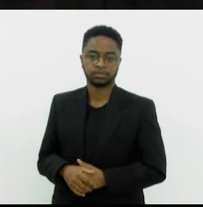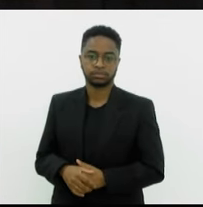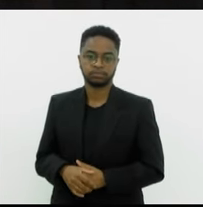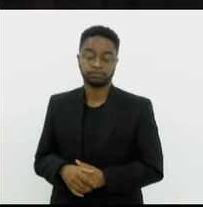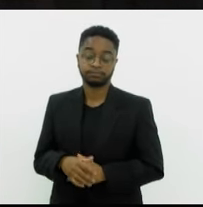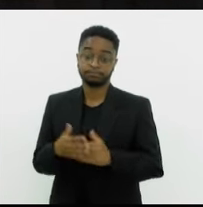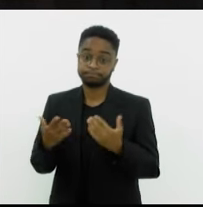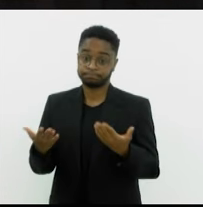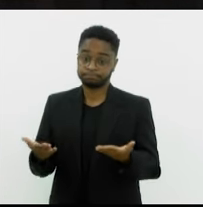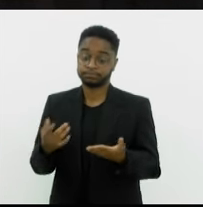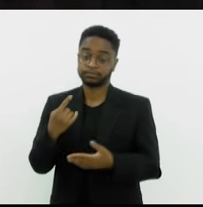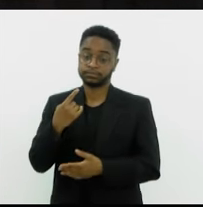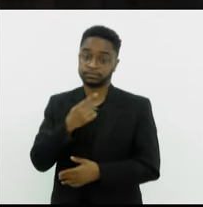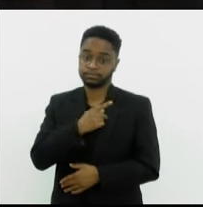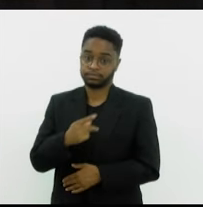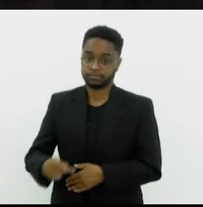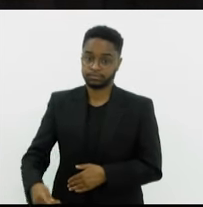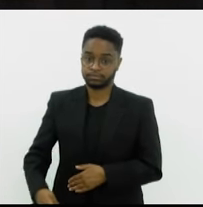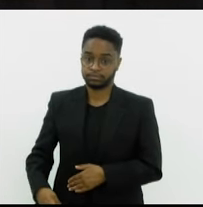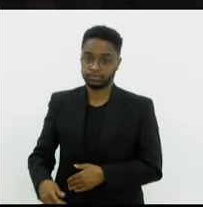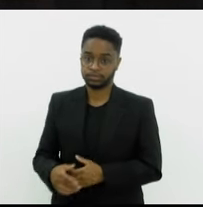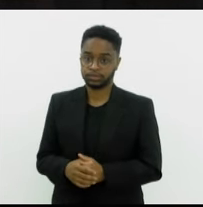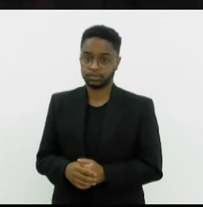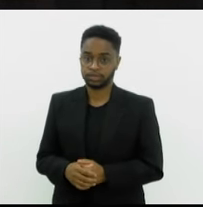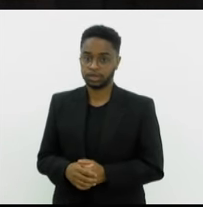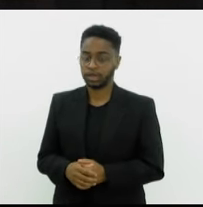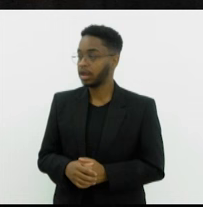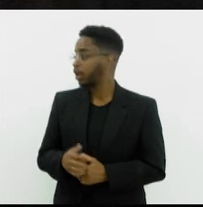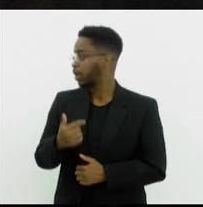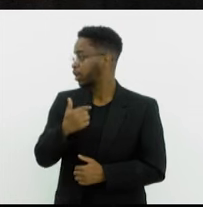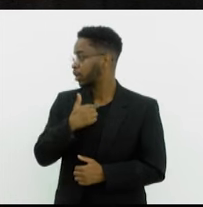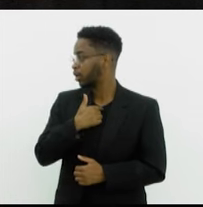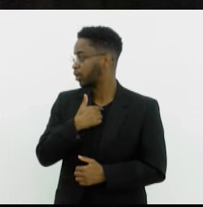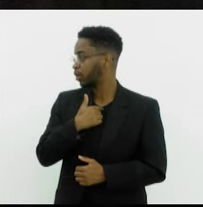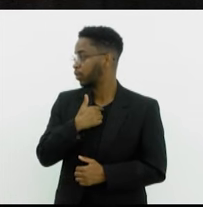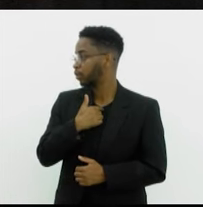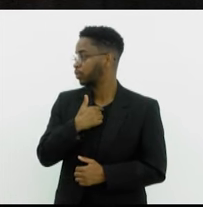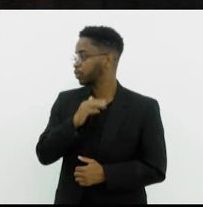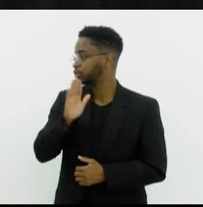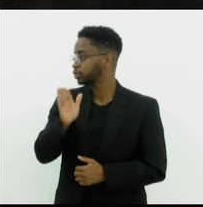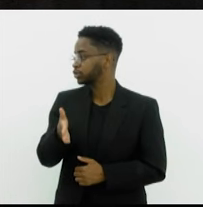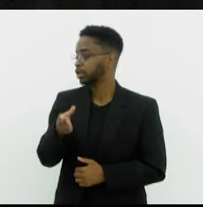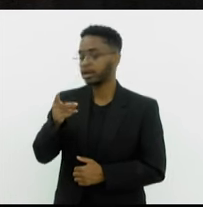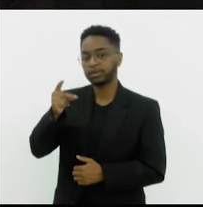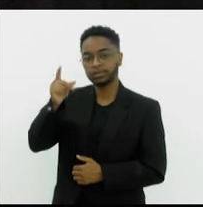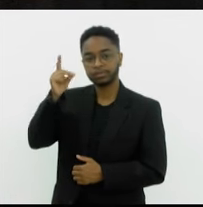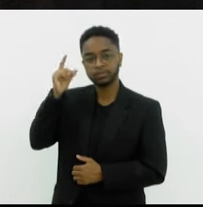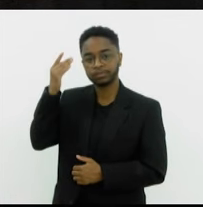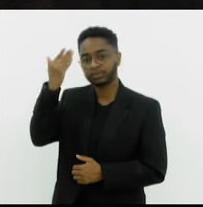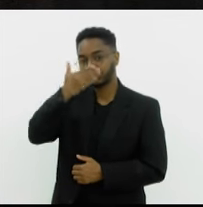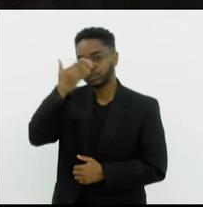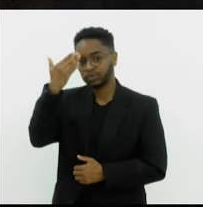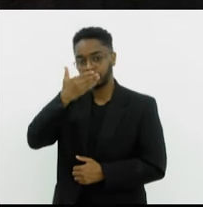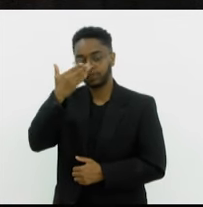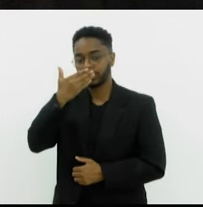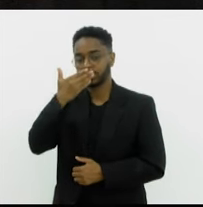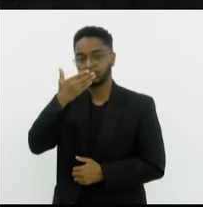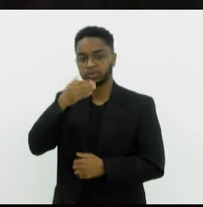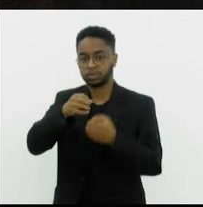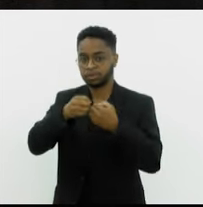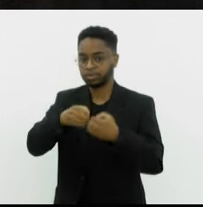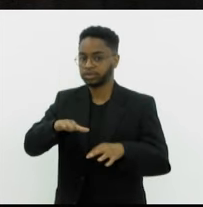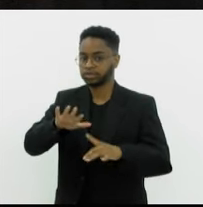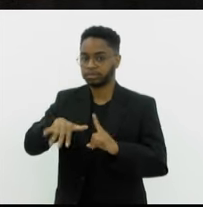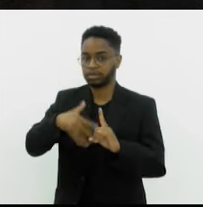Então, senhor presidente, eu há muito não vejo um desastre ambiental na